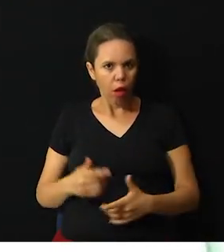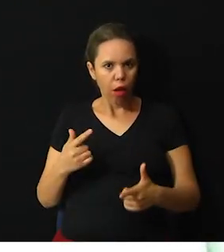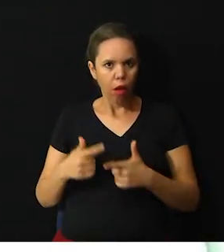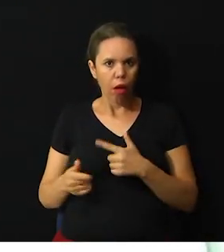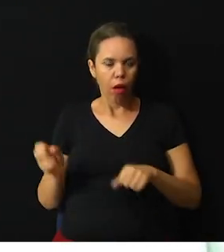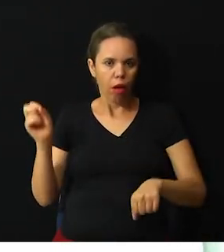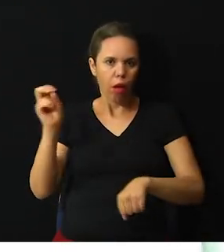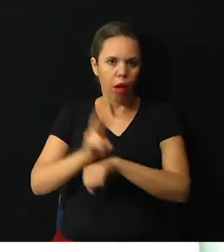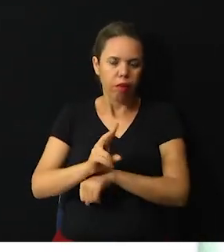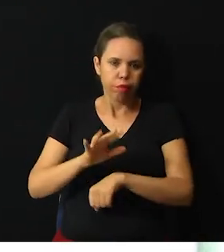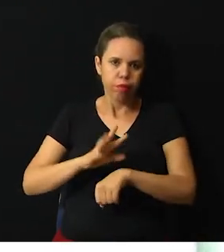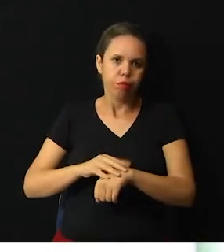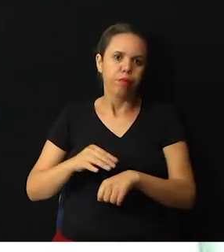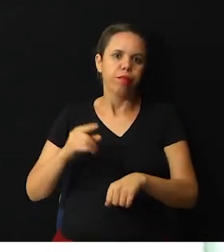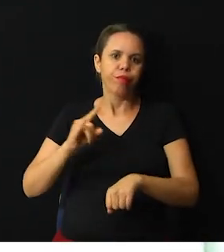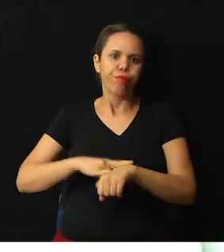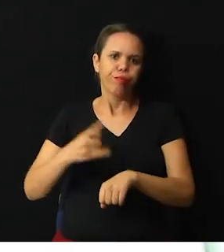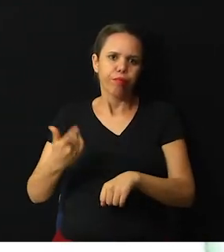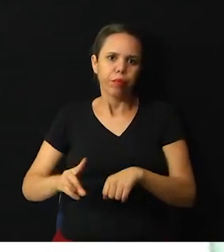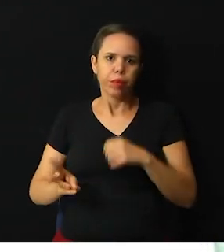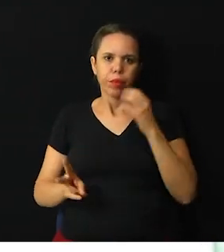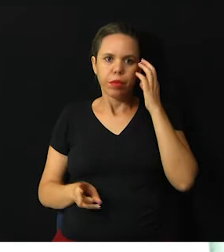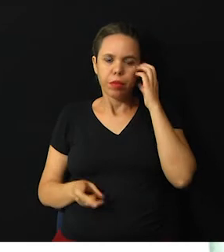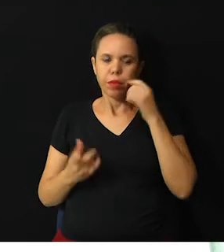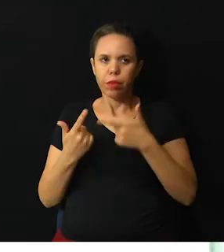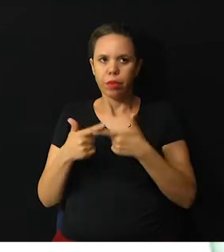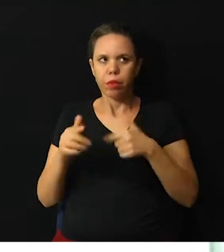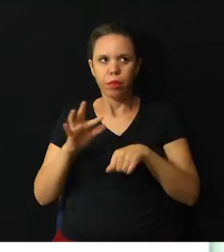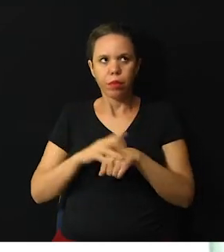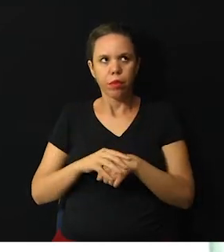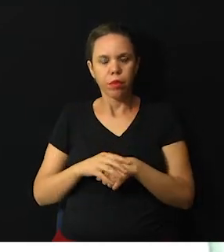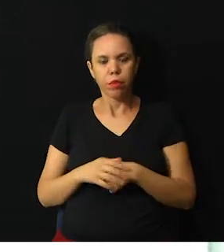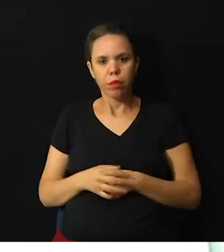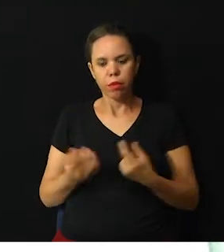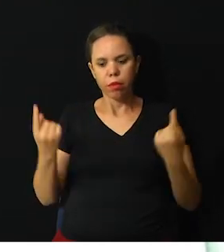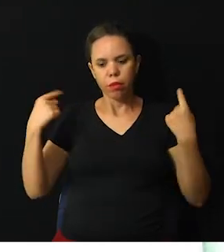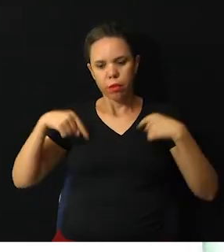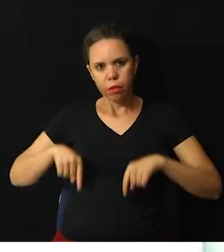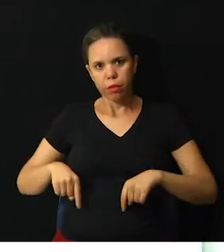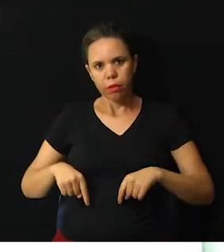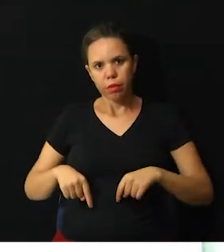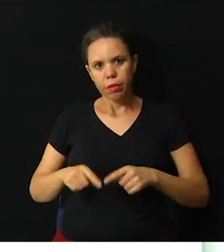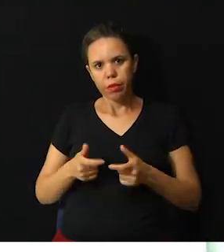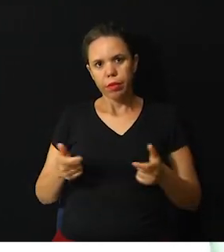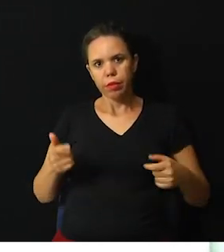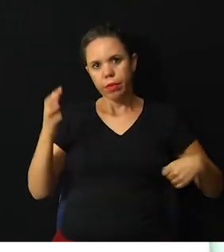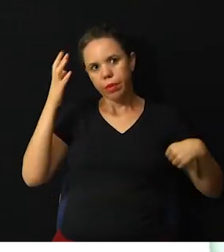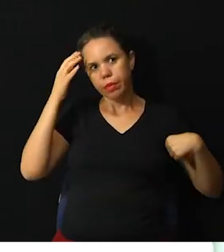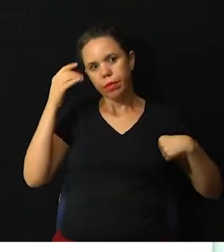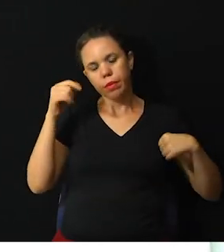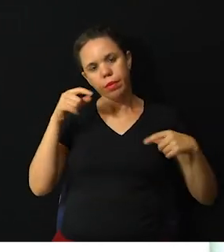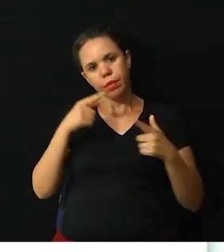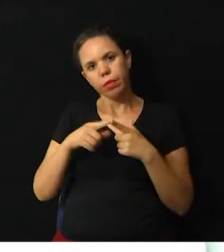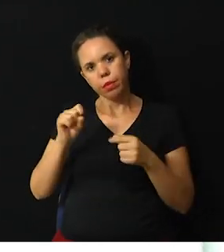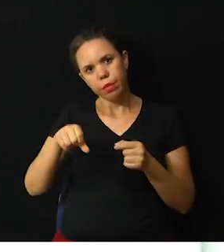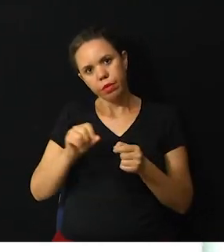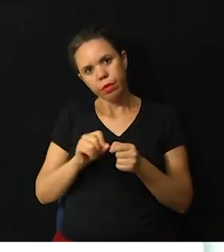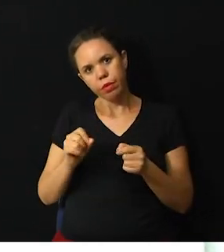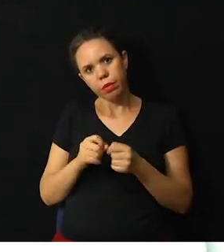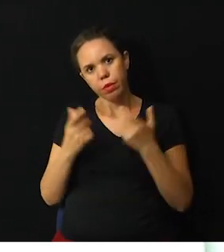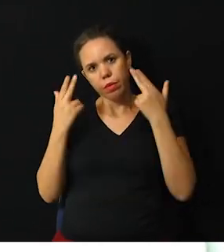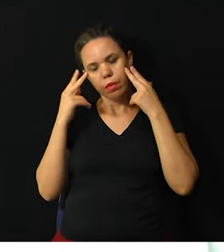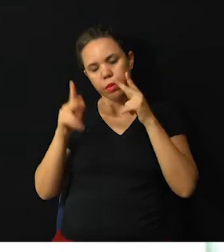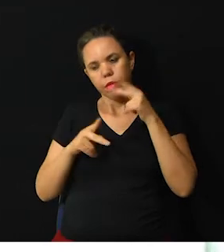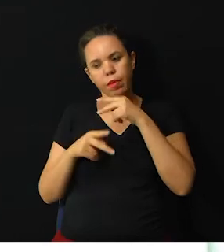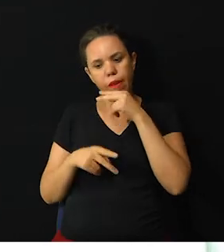pode vir infecções de urina de repetição. Então, existem várias consequências físicas da progressão da demência que sim faz com que seja